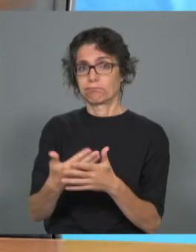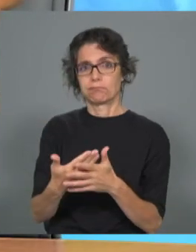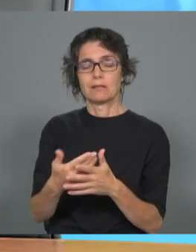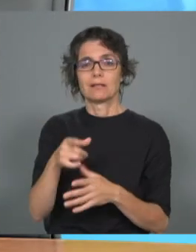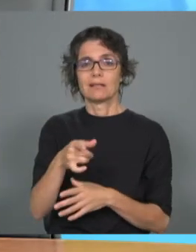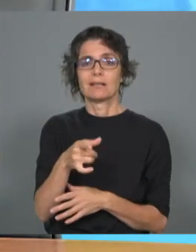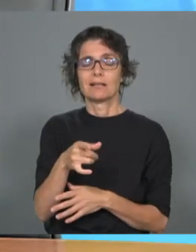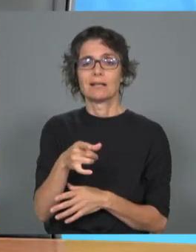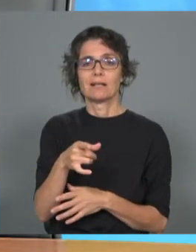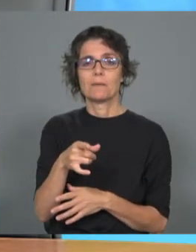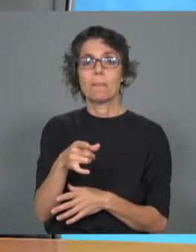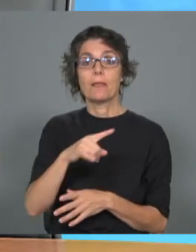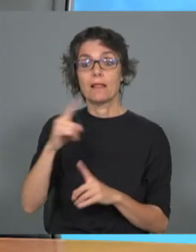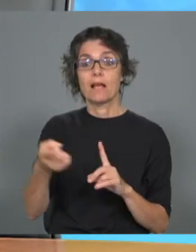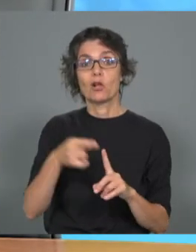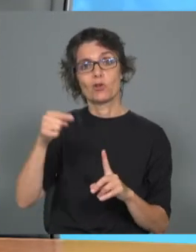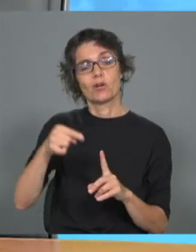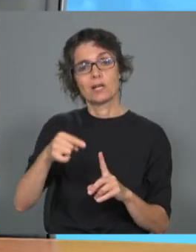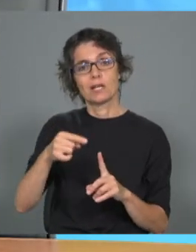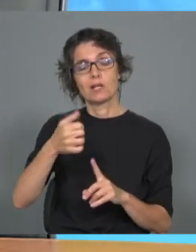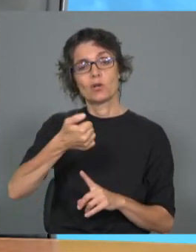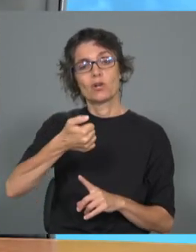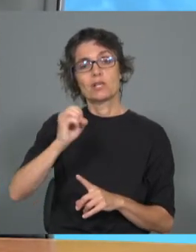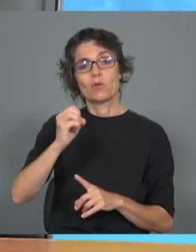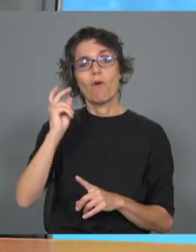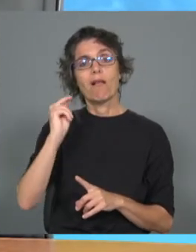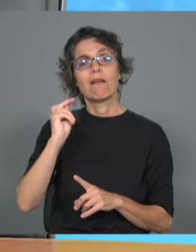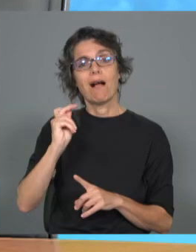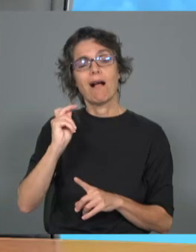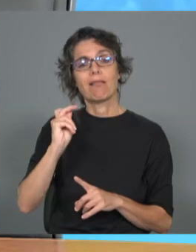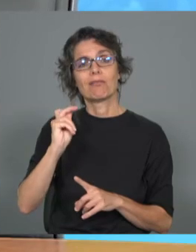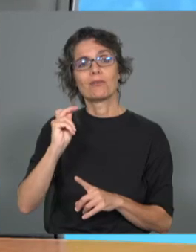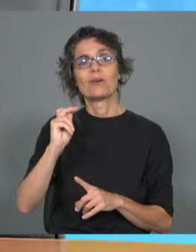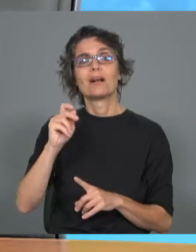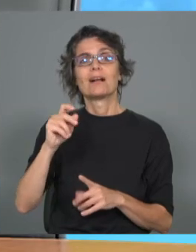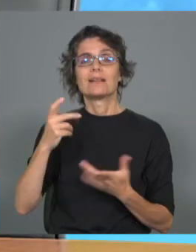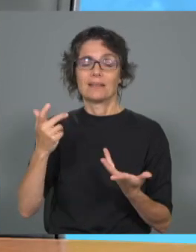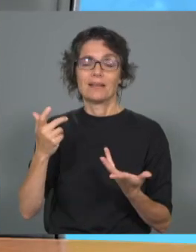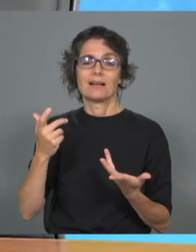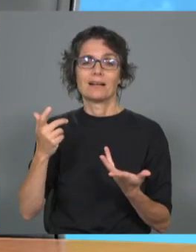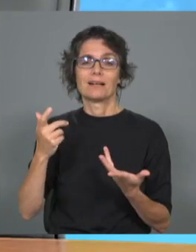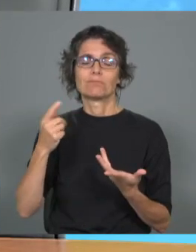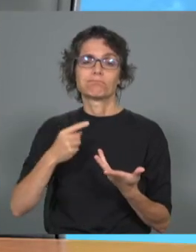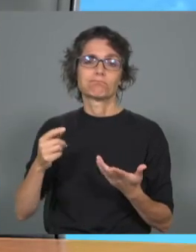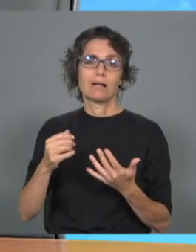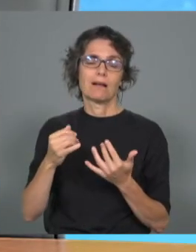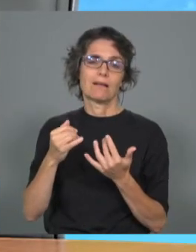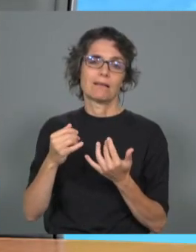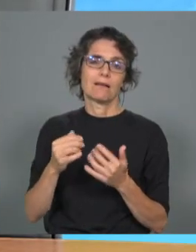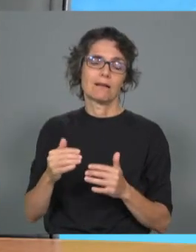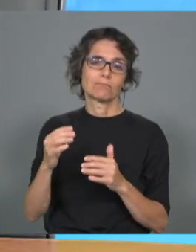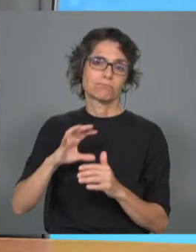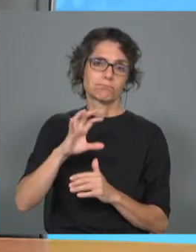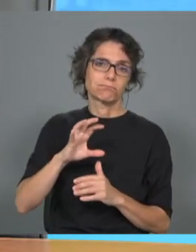e neste ano em que celebramos os 50 anos da Semana Nacional de Migrações não vai ser diferente. Com uma grande alegria,